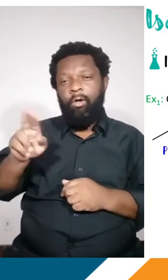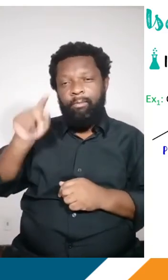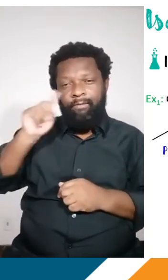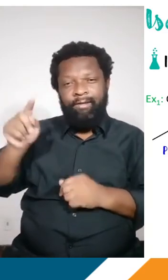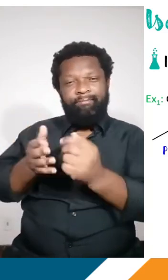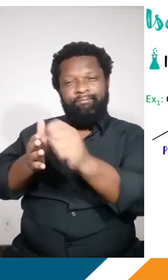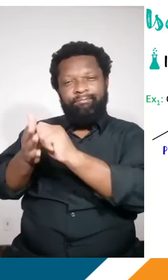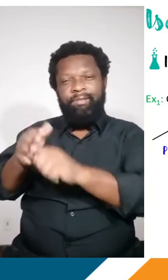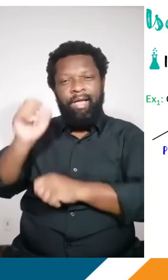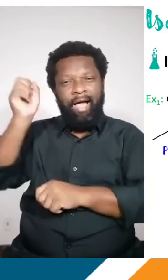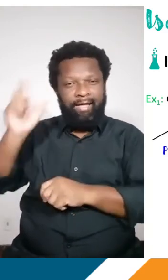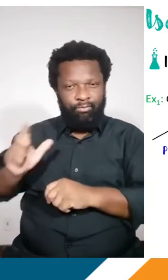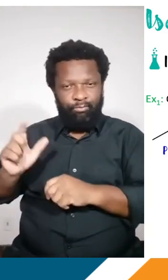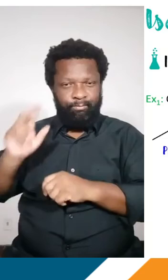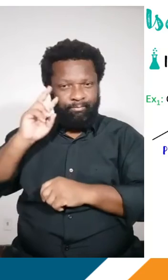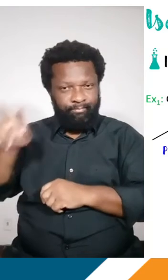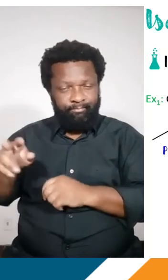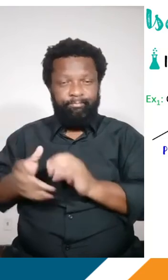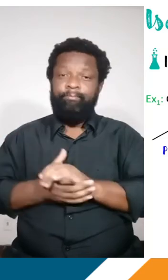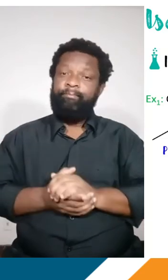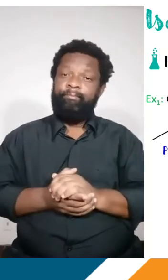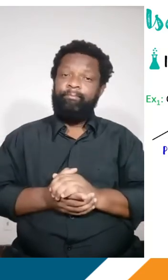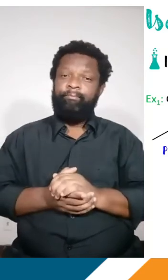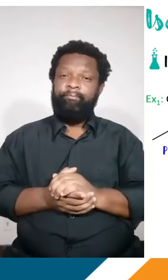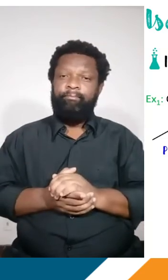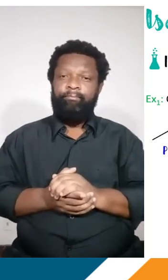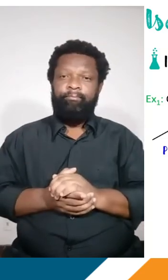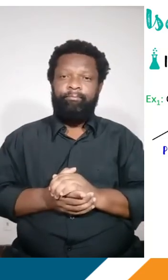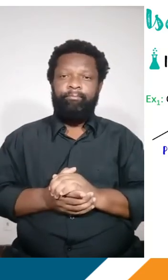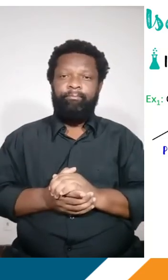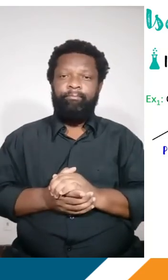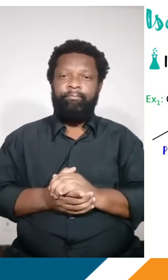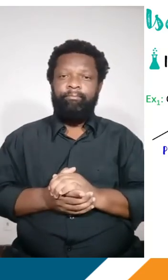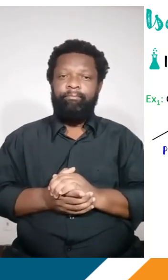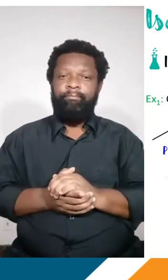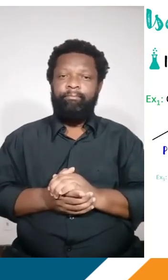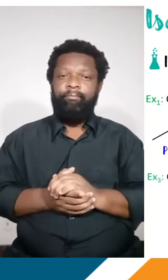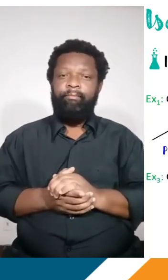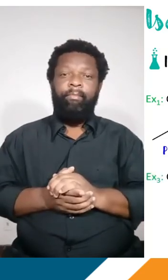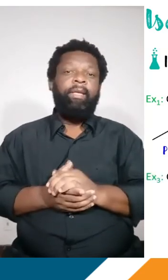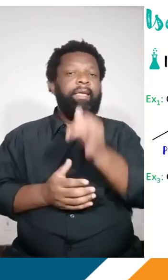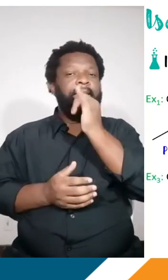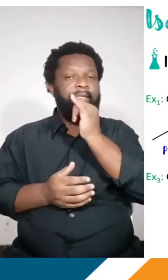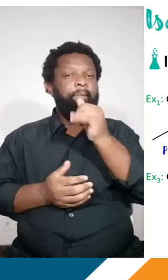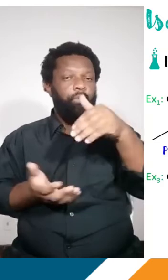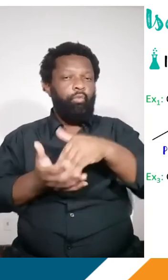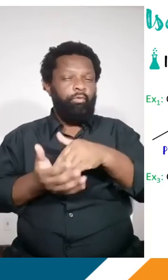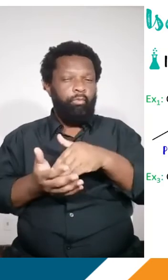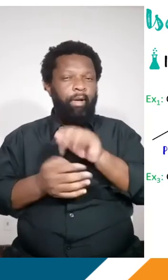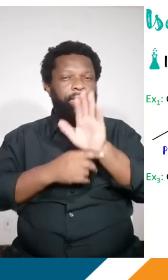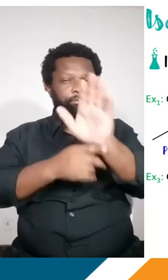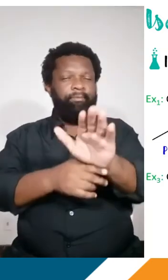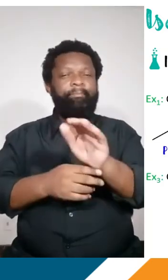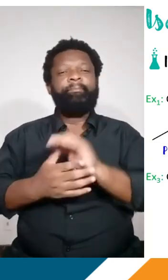o 2, o en, né, está ligado à dupla também, está na posição 2. Último exemplo para ver se a